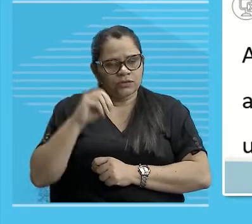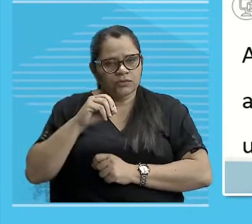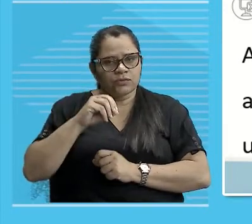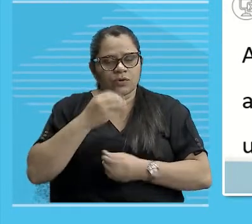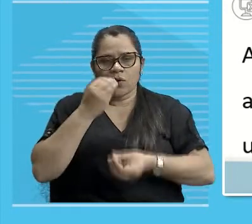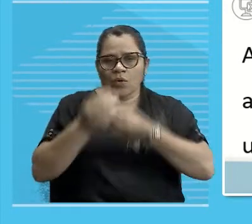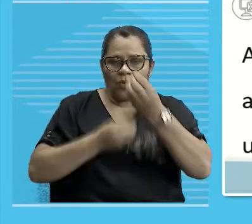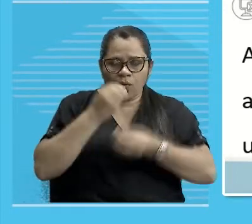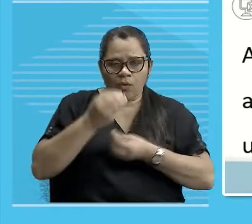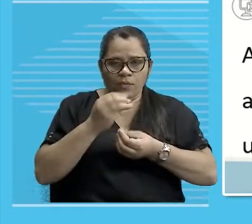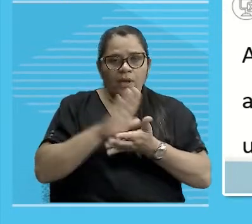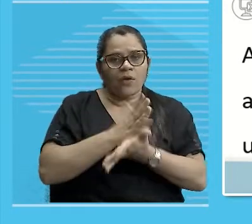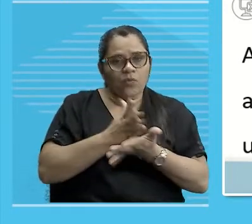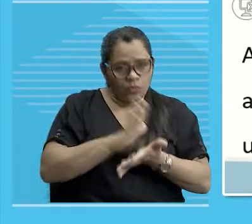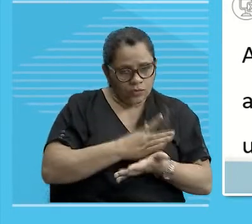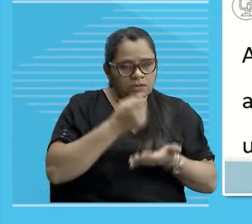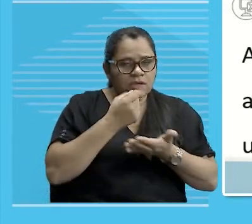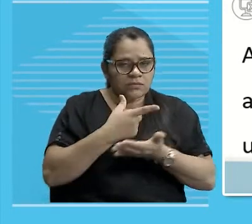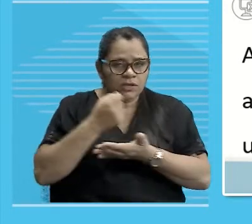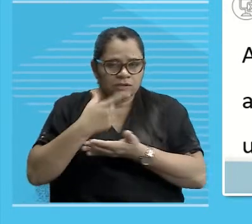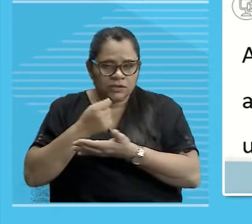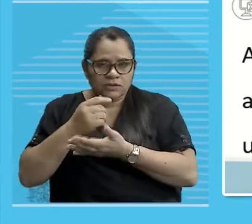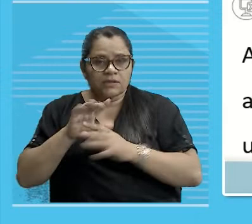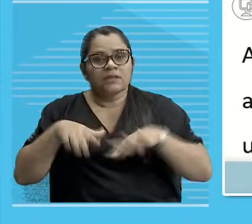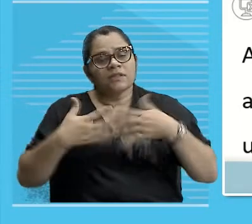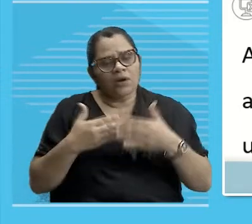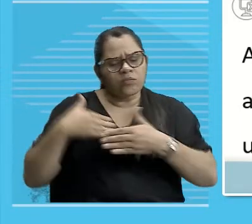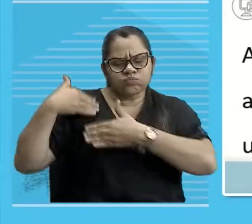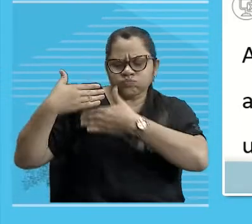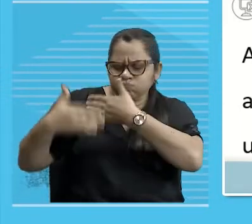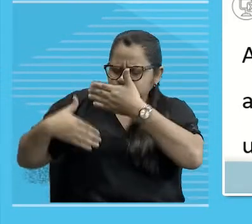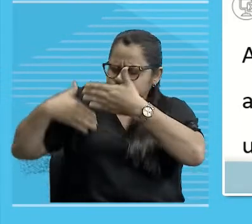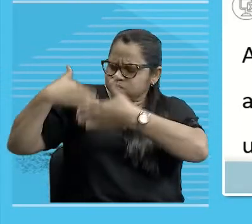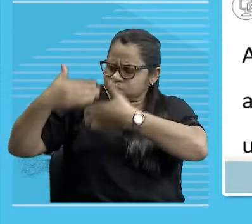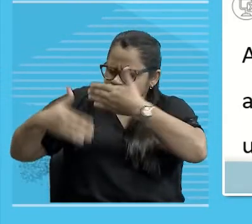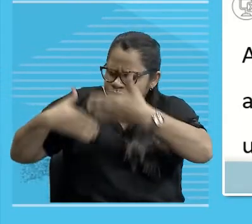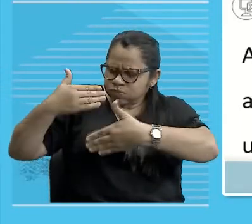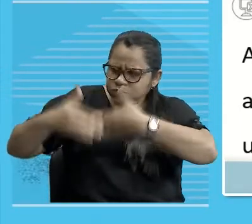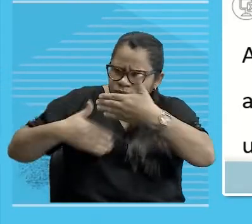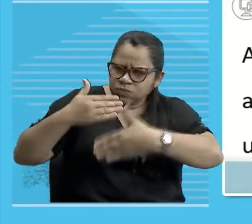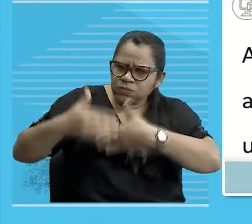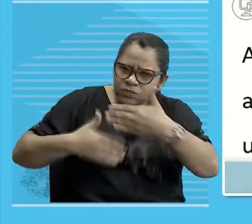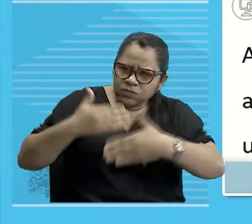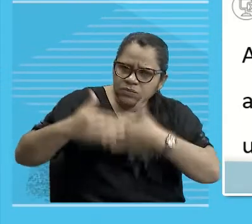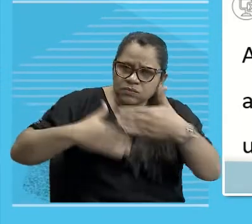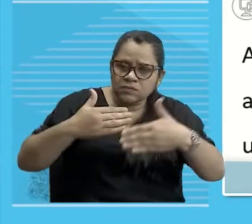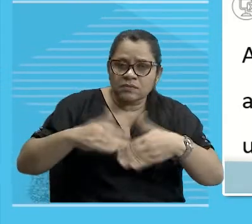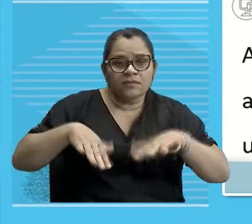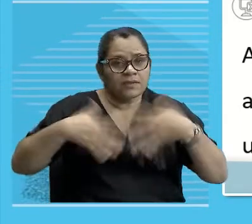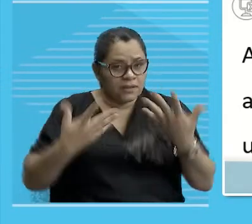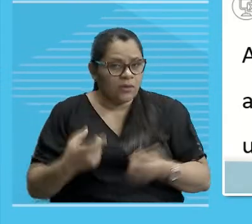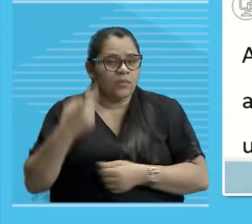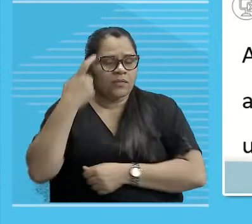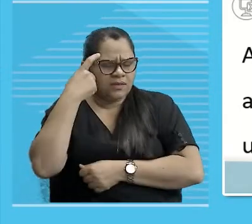são alguns desses medicamentos. O tempo vai passando, galera, e aí a gente pensa, muitas